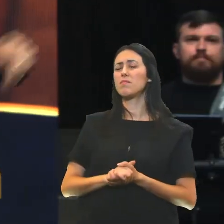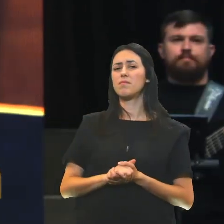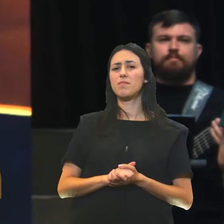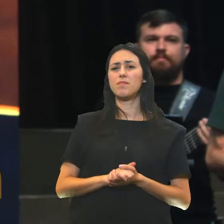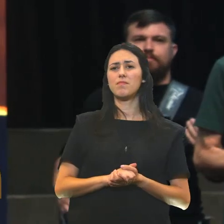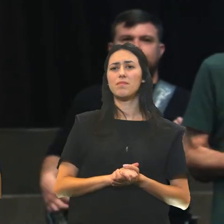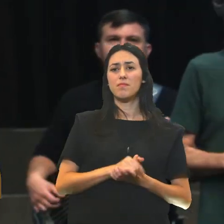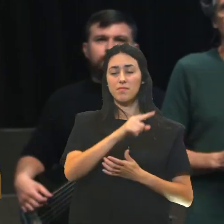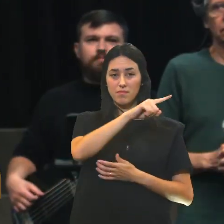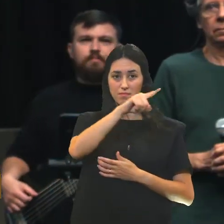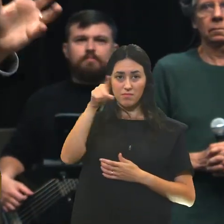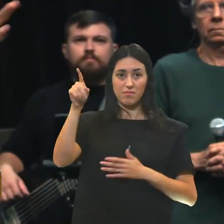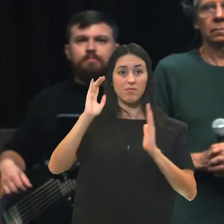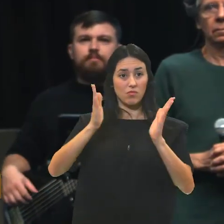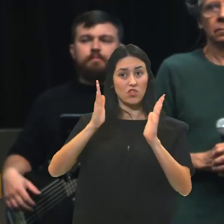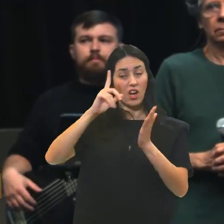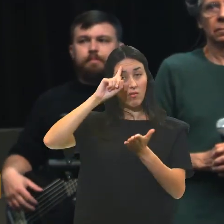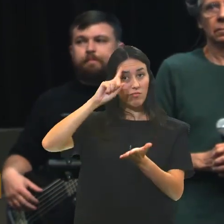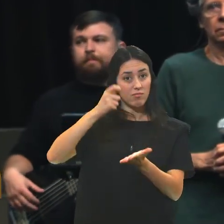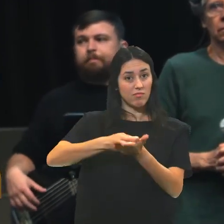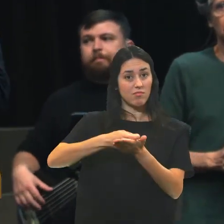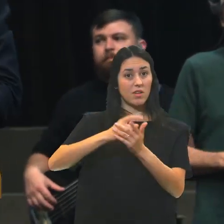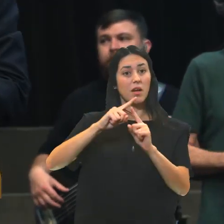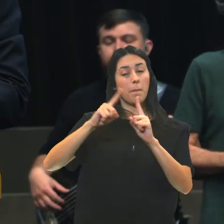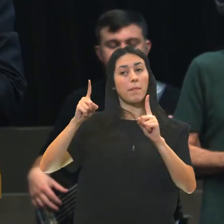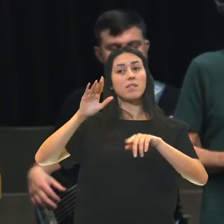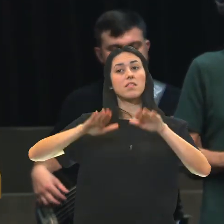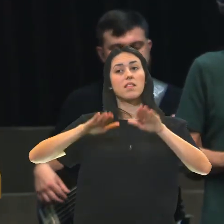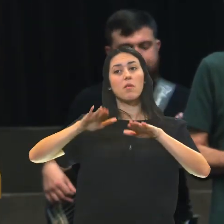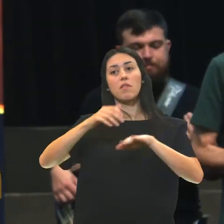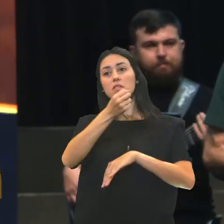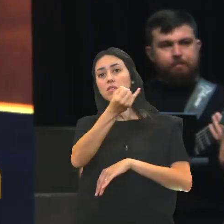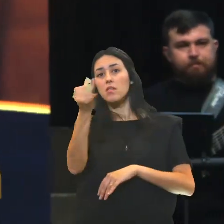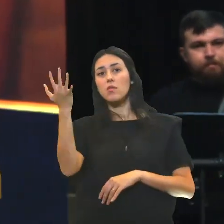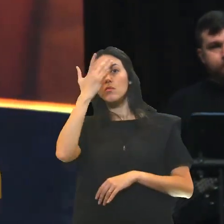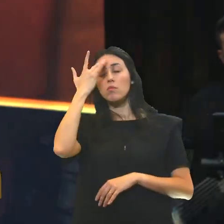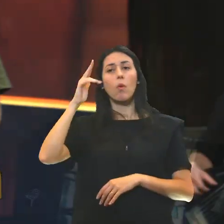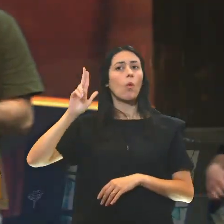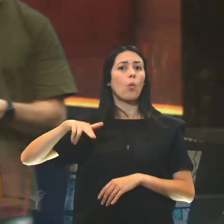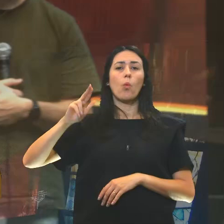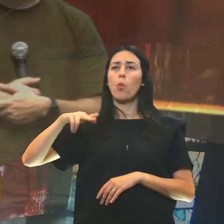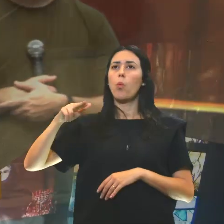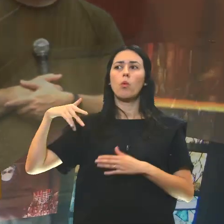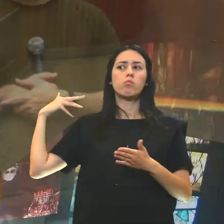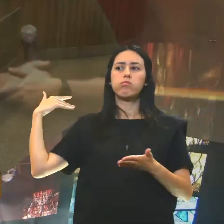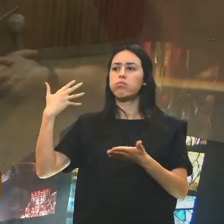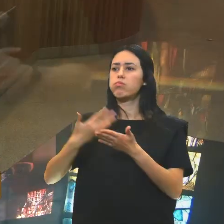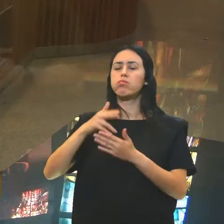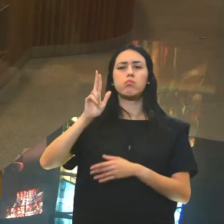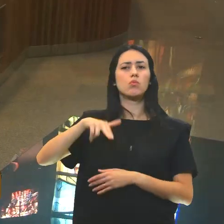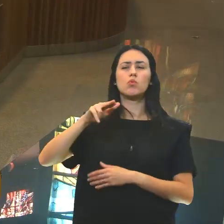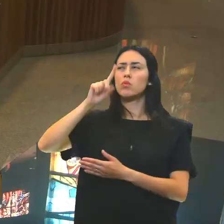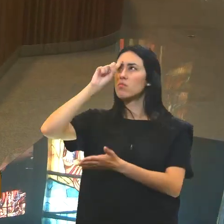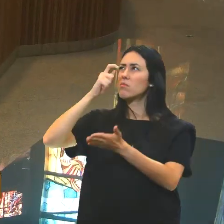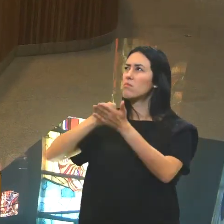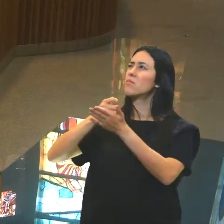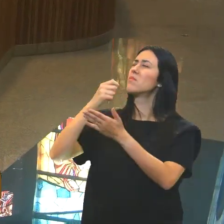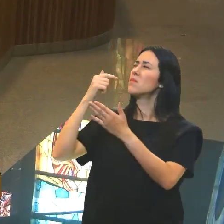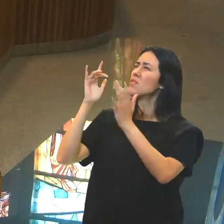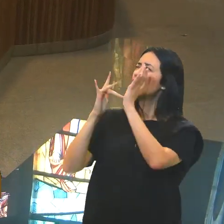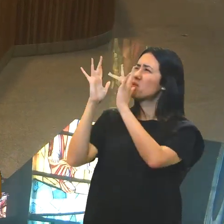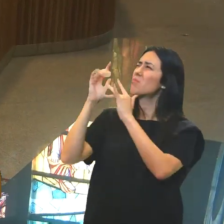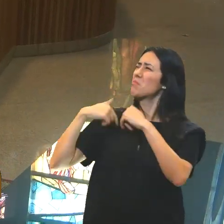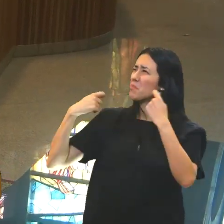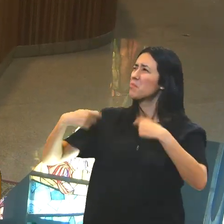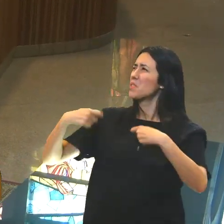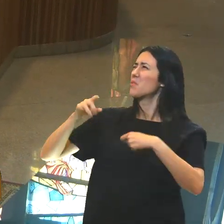já fez essa decisão, mas talvez tenham pessoas nesse lugar que nunca tomaram essa decisão de dizer: Jesus, vem, eu